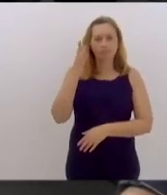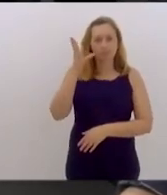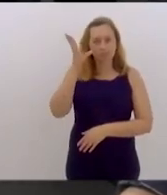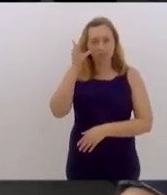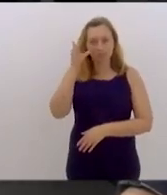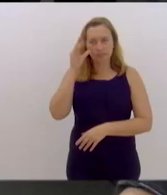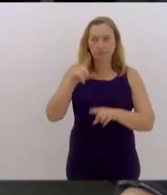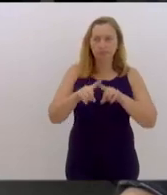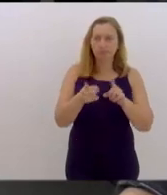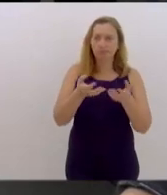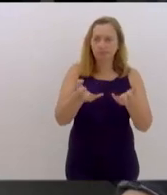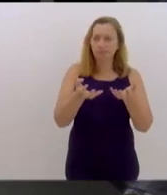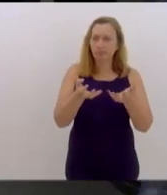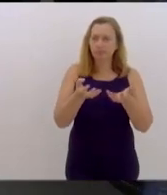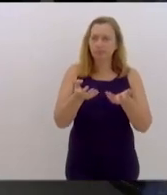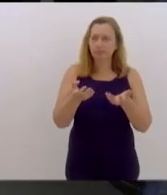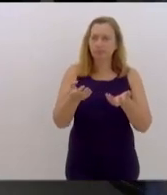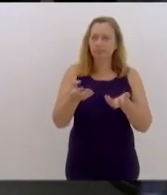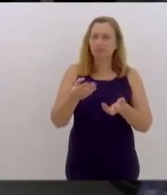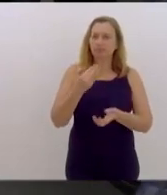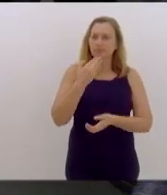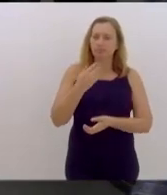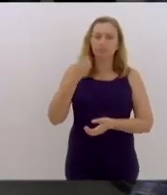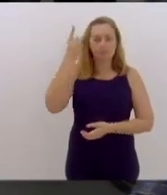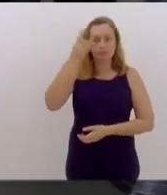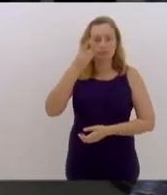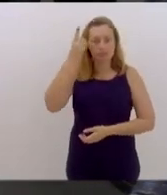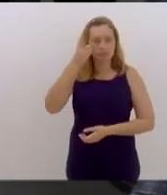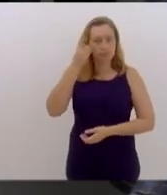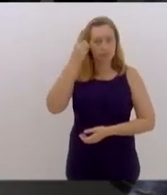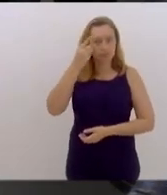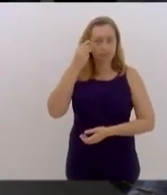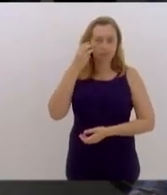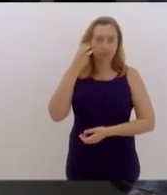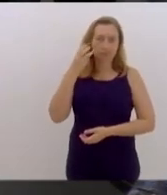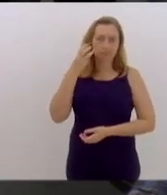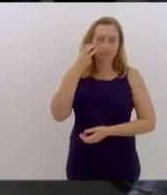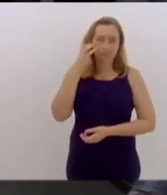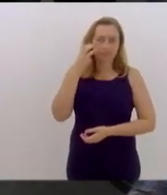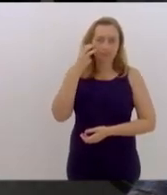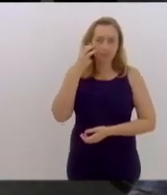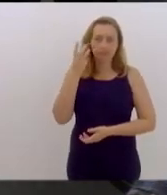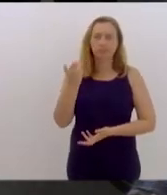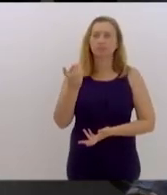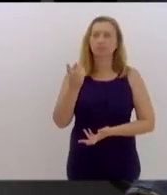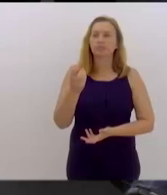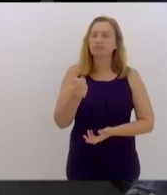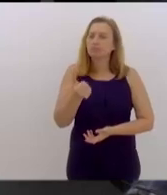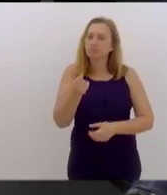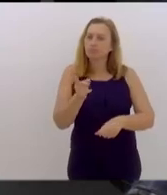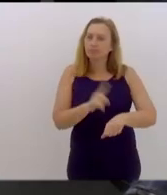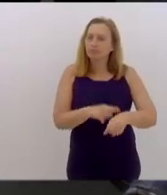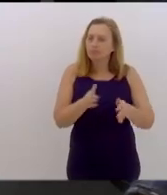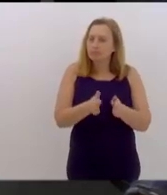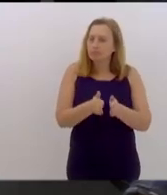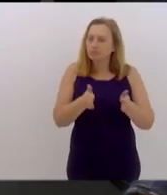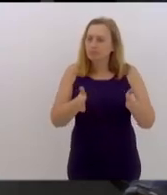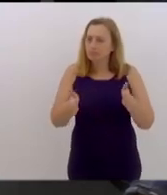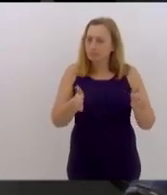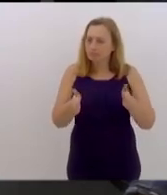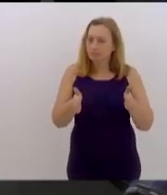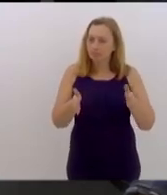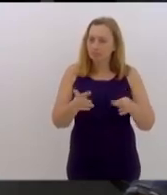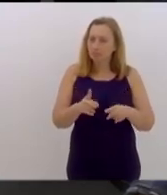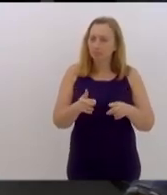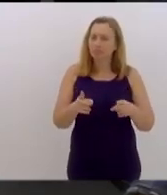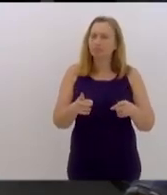muito interessante mas eu queria sugerir Deputado waldeck se já que nós vamos ficar um pouquinho de prazo maior que o